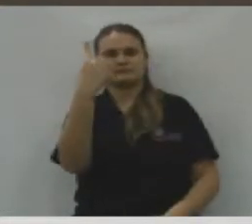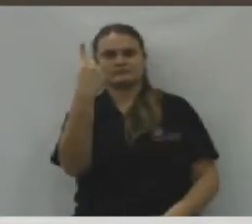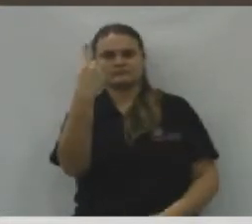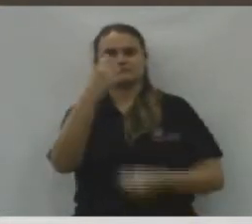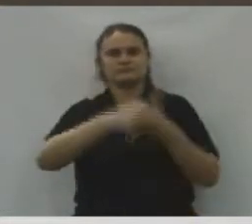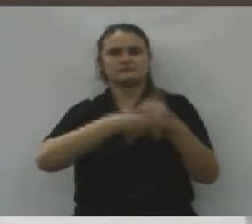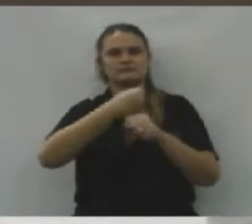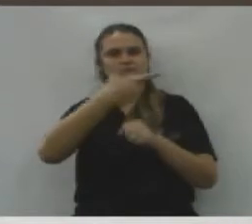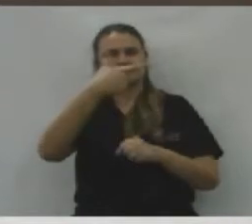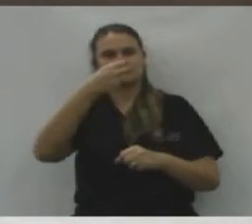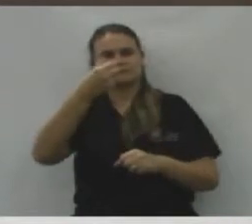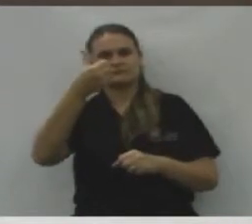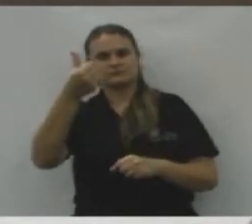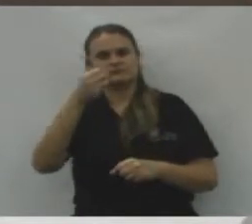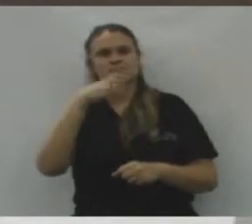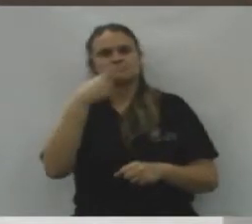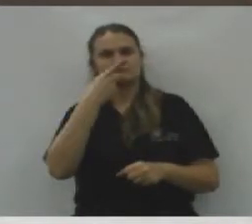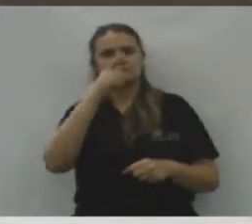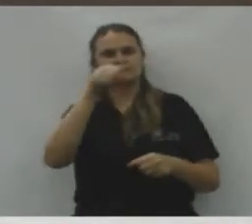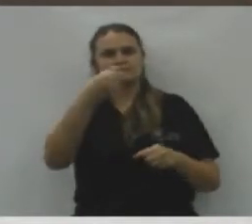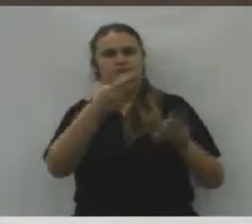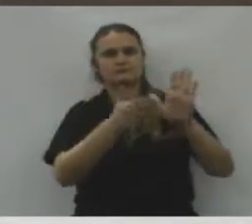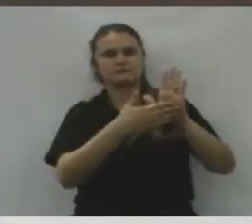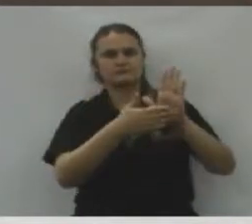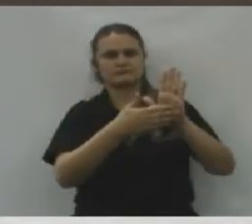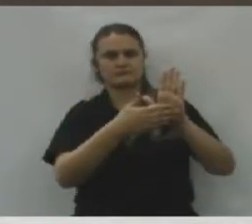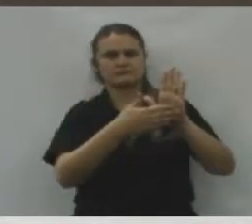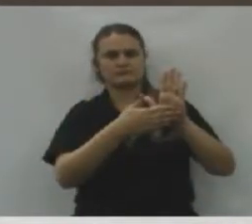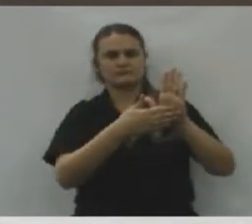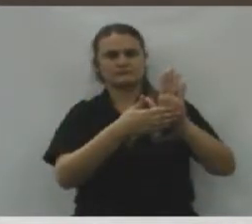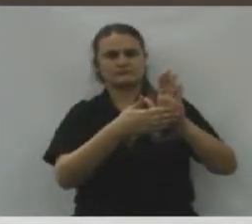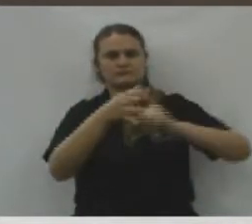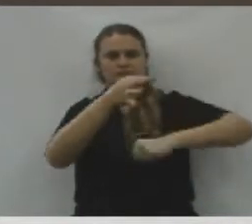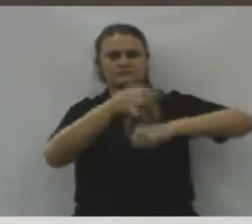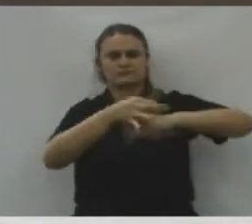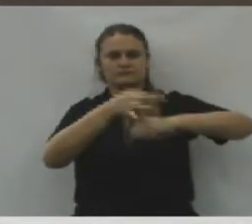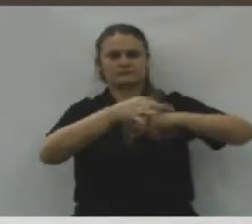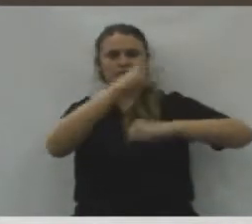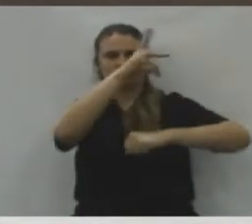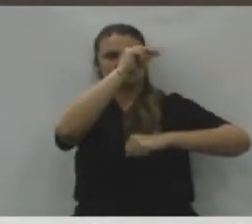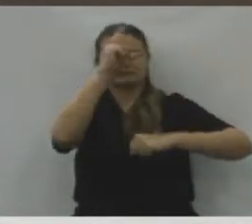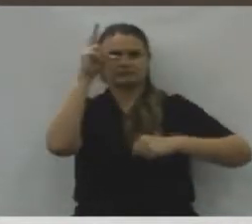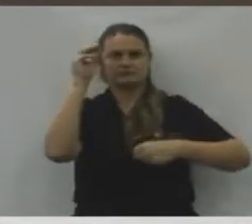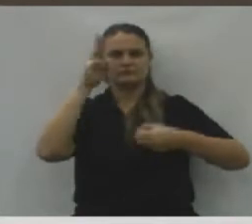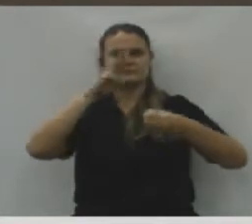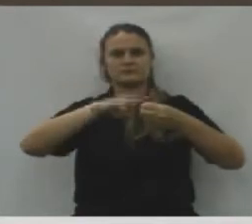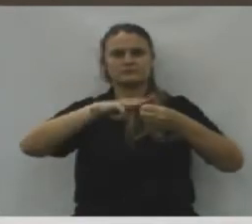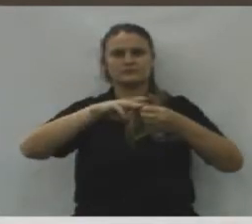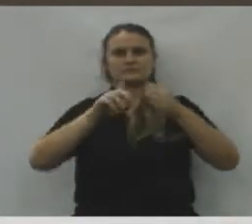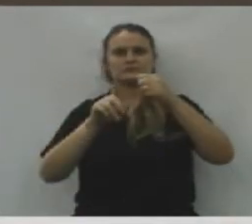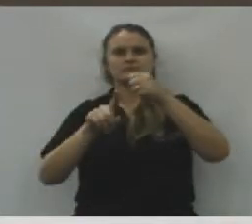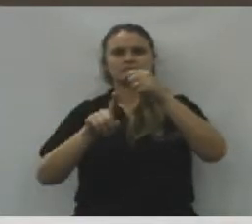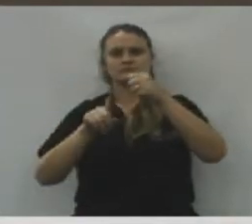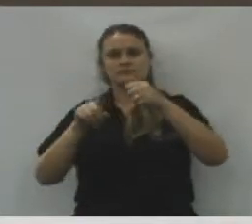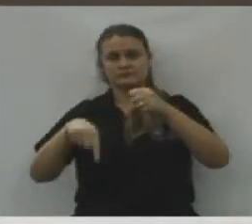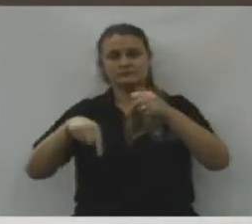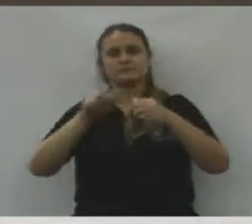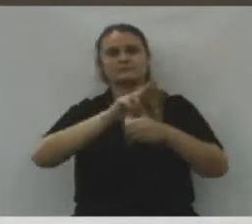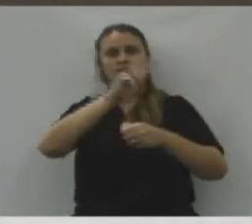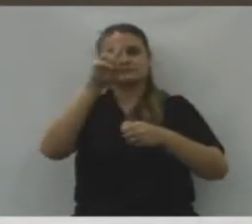240/251/16, relativo à prestação de contas do Executivo Municipal de União da Vitória